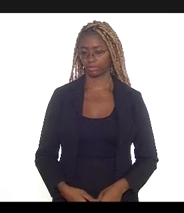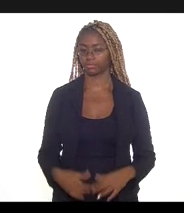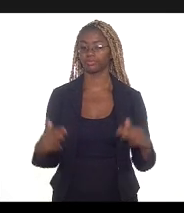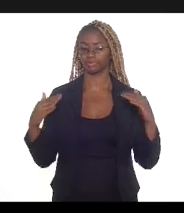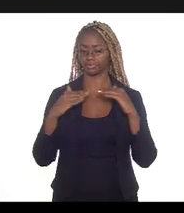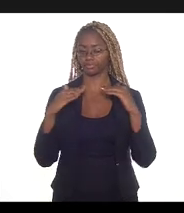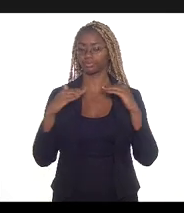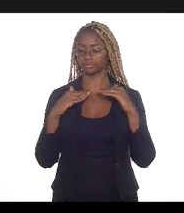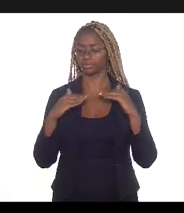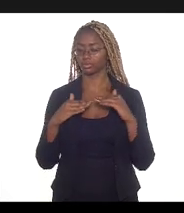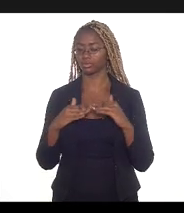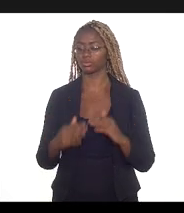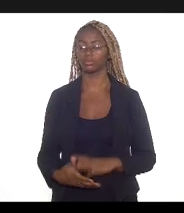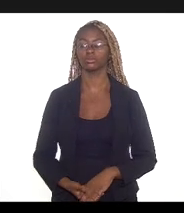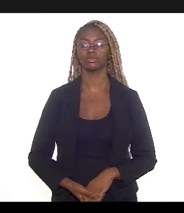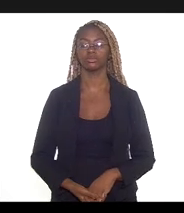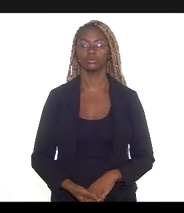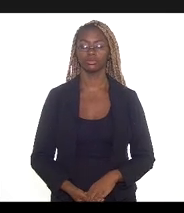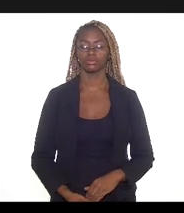Favorável, presidente.